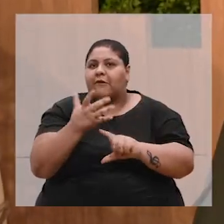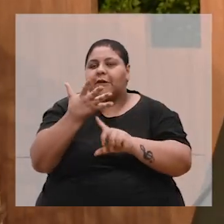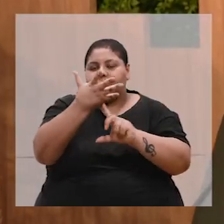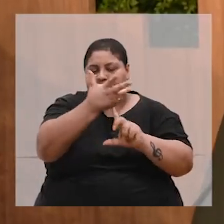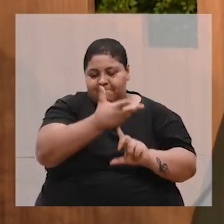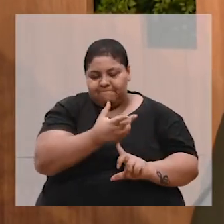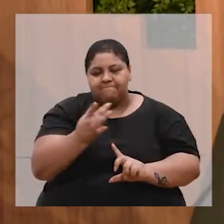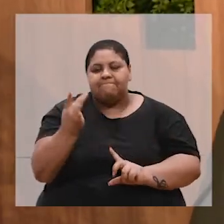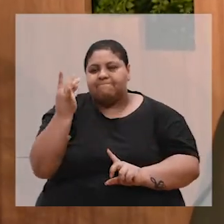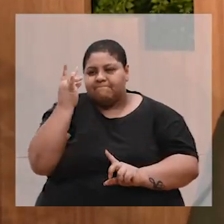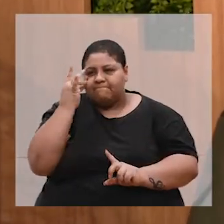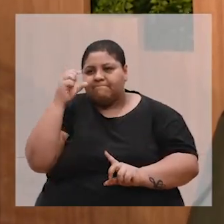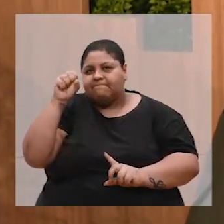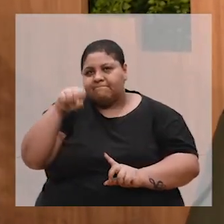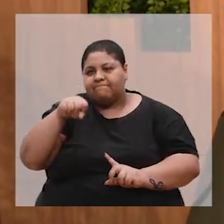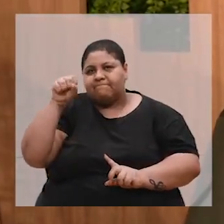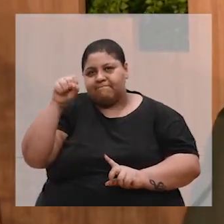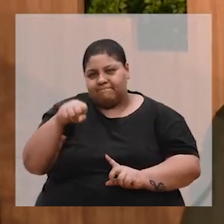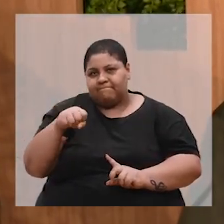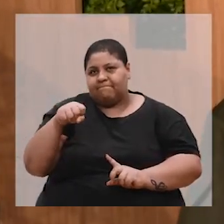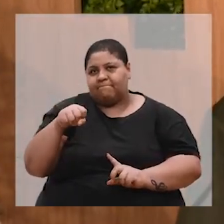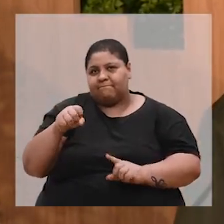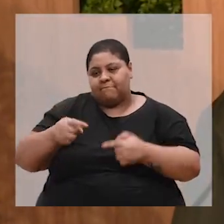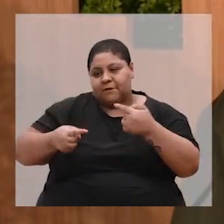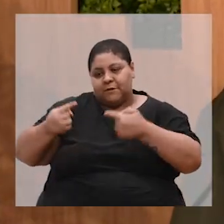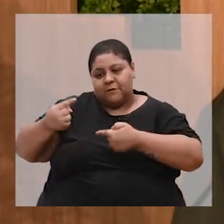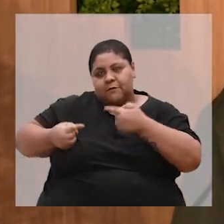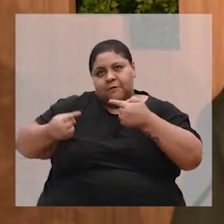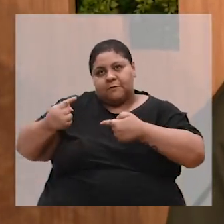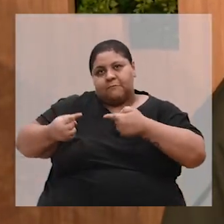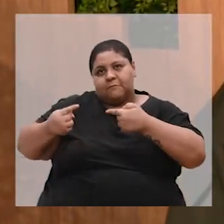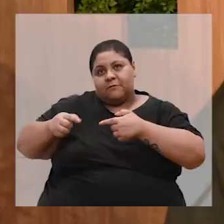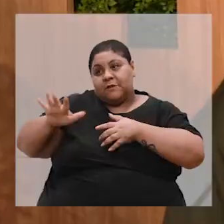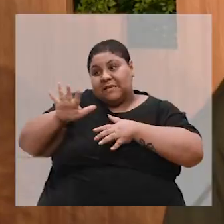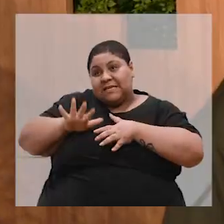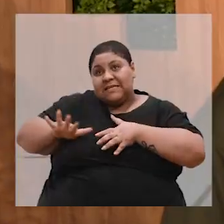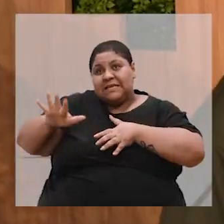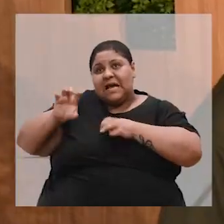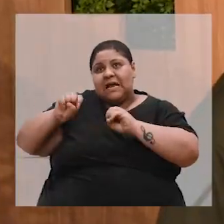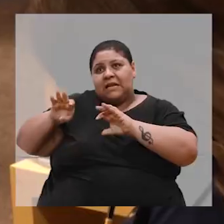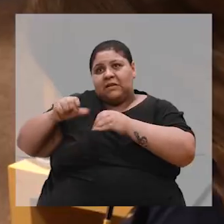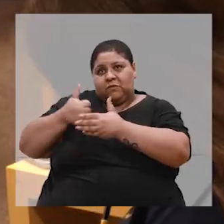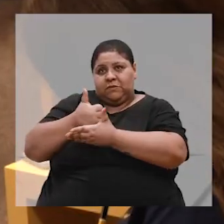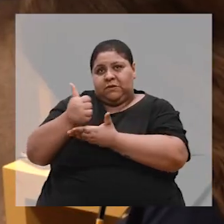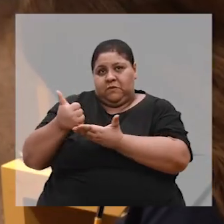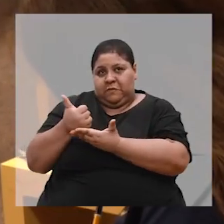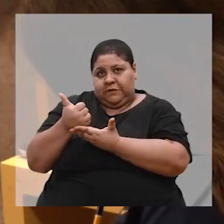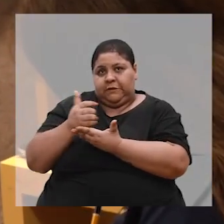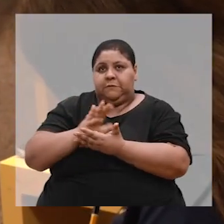deve estar presente, sim, nessa discussão acerca da educação básica.